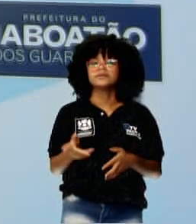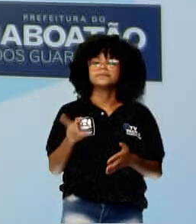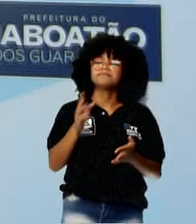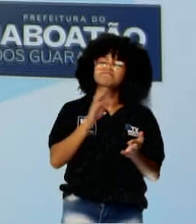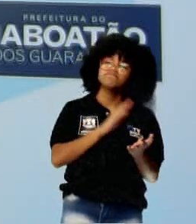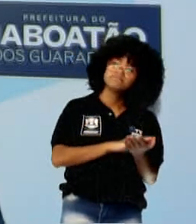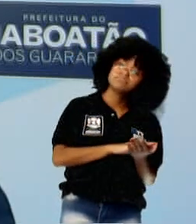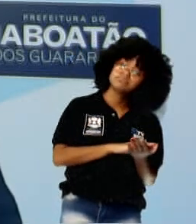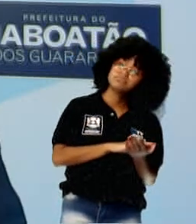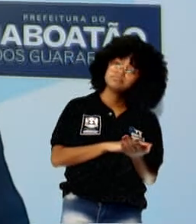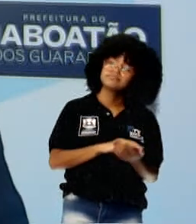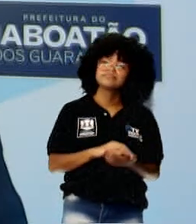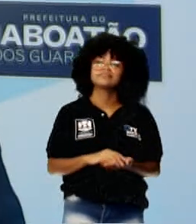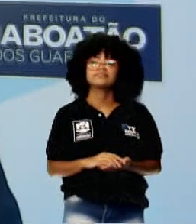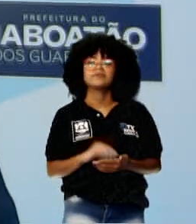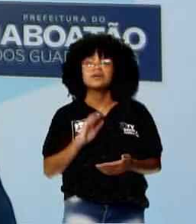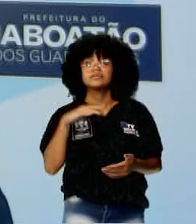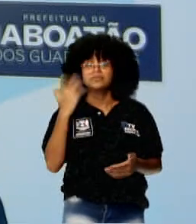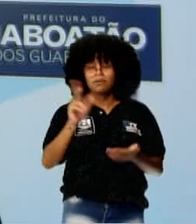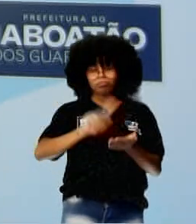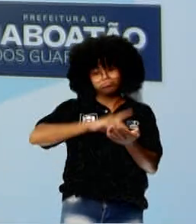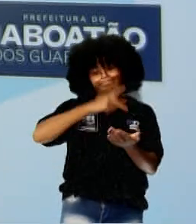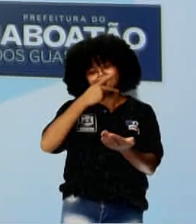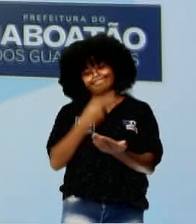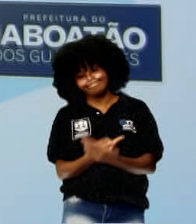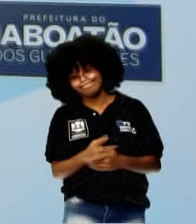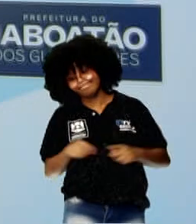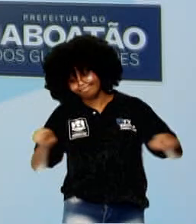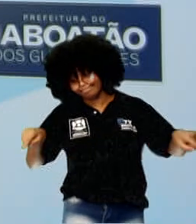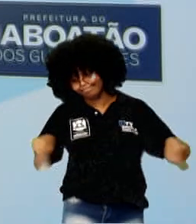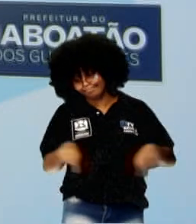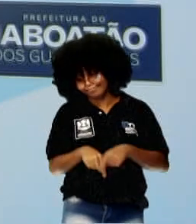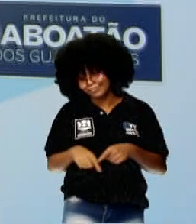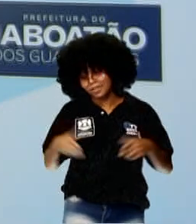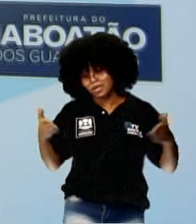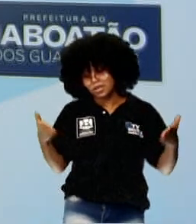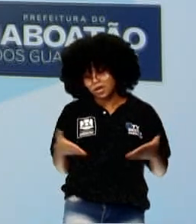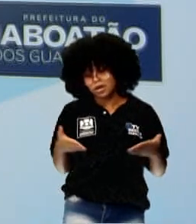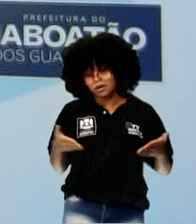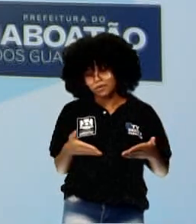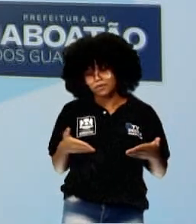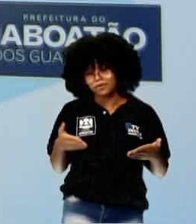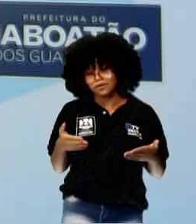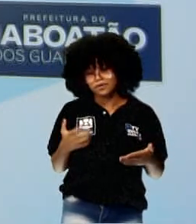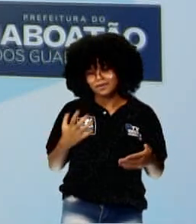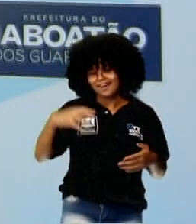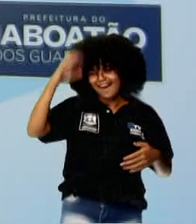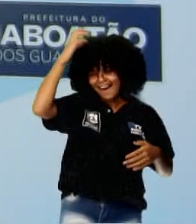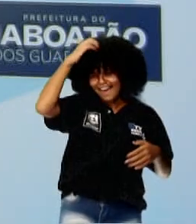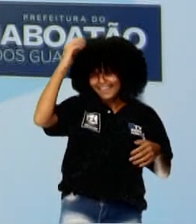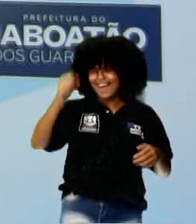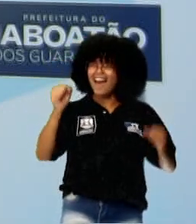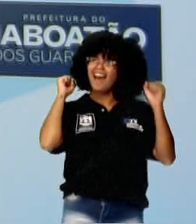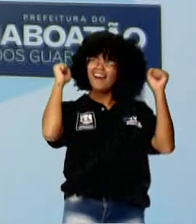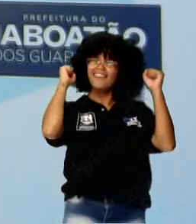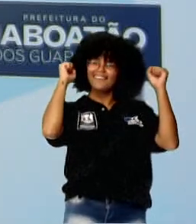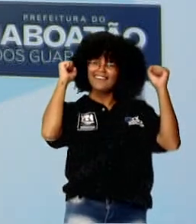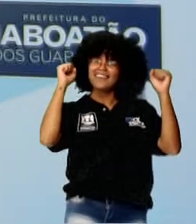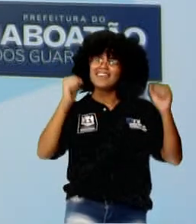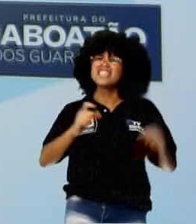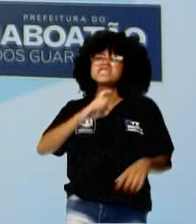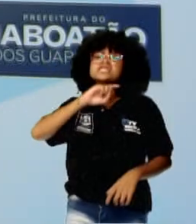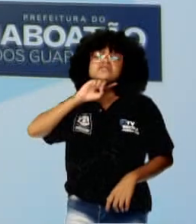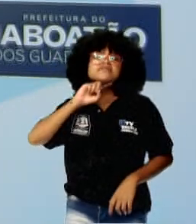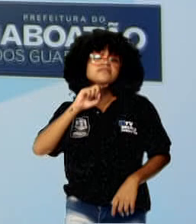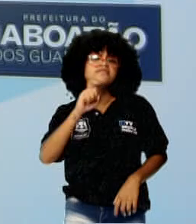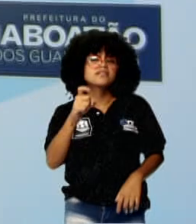Em poucos segundos ela estava caída no chão e dessa vez a rainha comemorou porque disse,